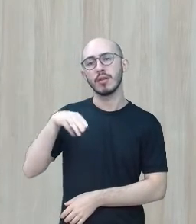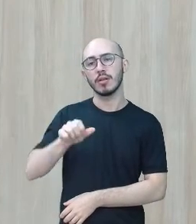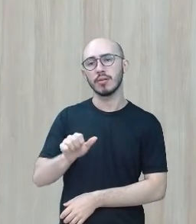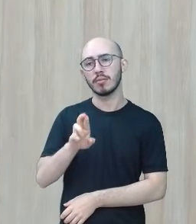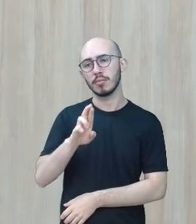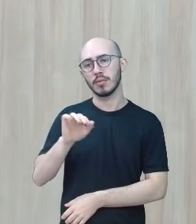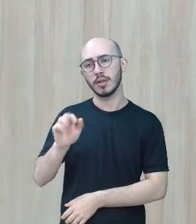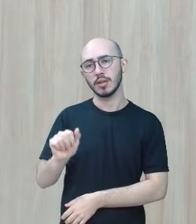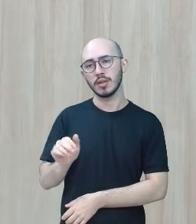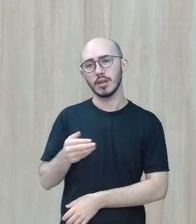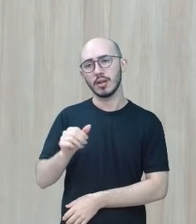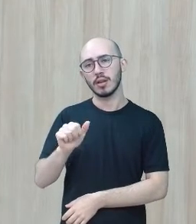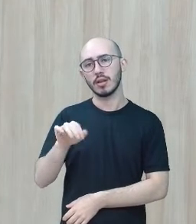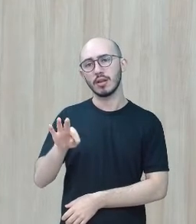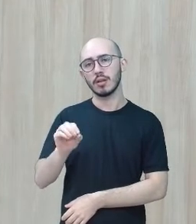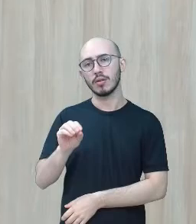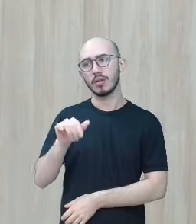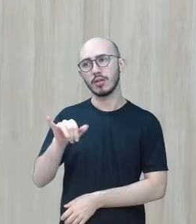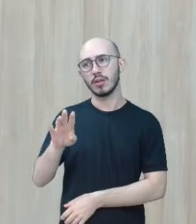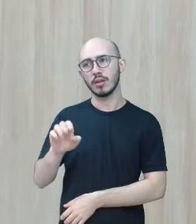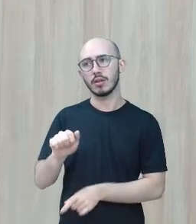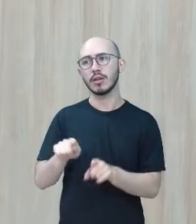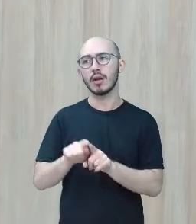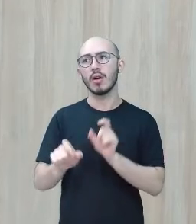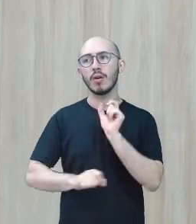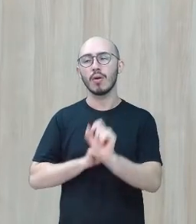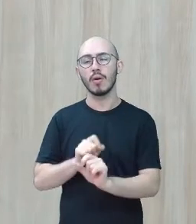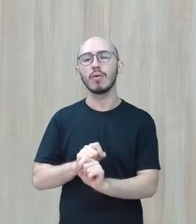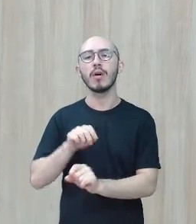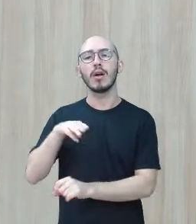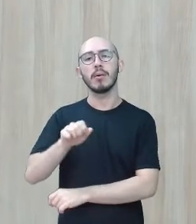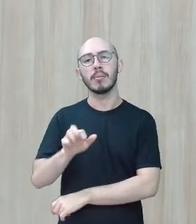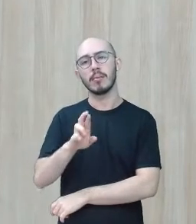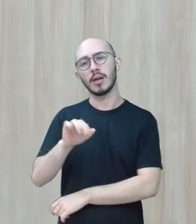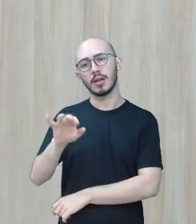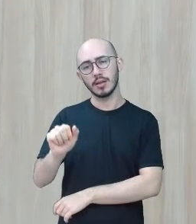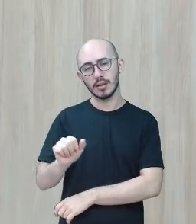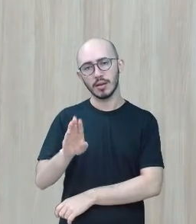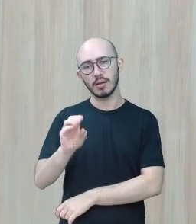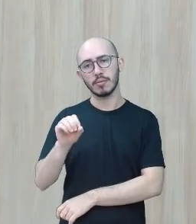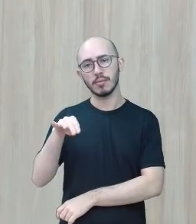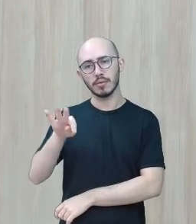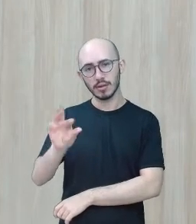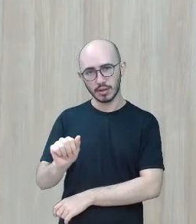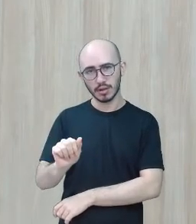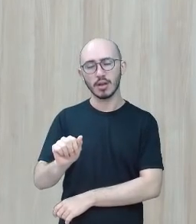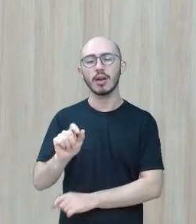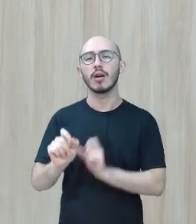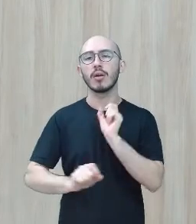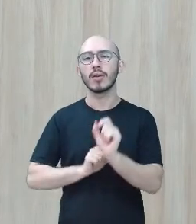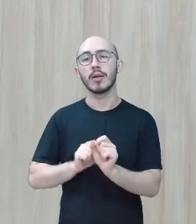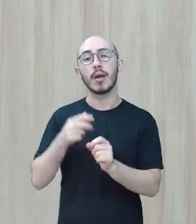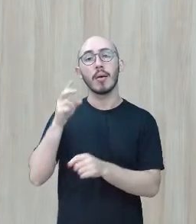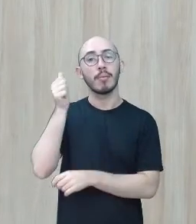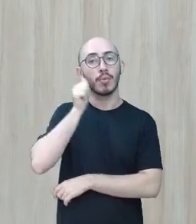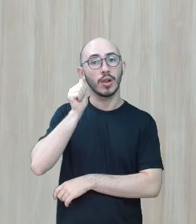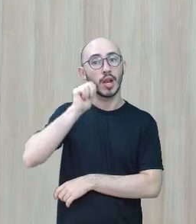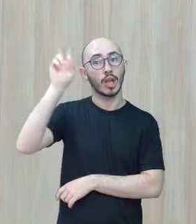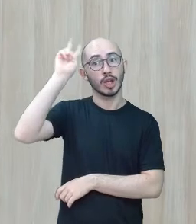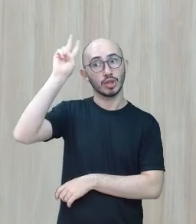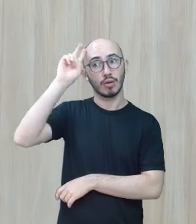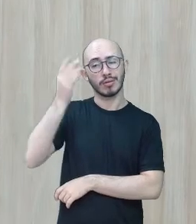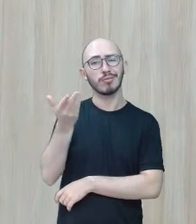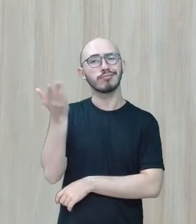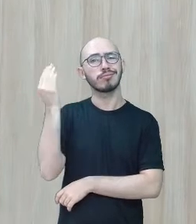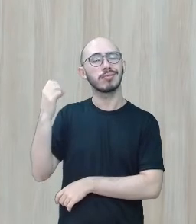Carlota Joaquina, ou sobre Maria Bonita. Foram mulheres históricas importantes. Né? Então, uma coisa é uma biografia sobre